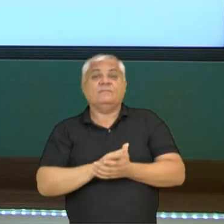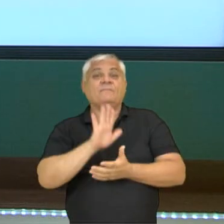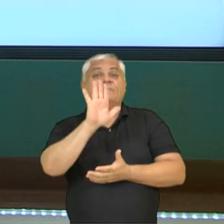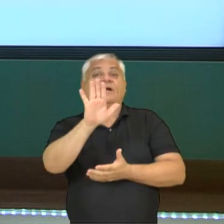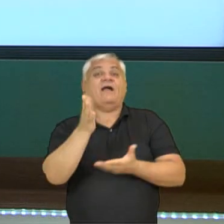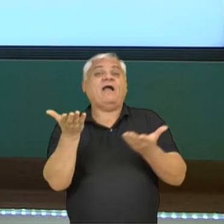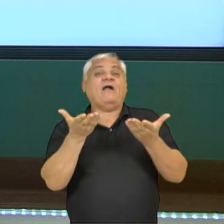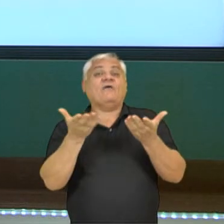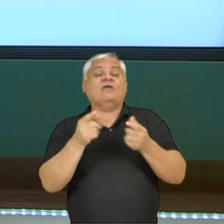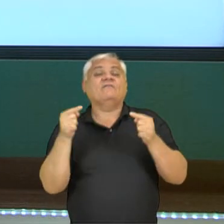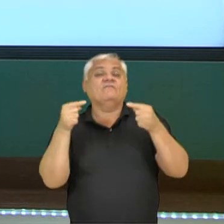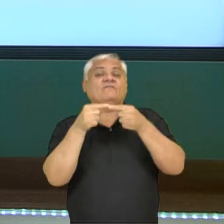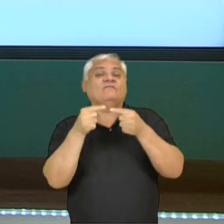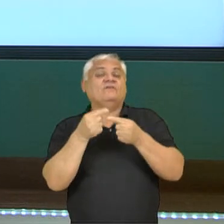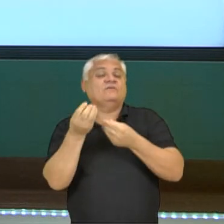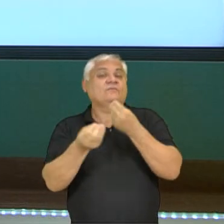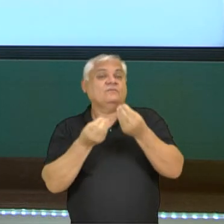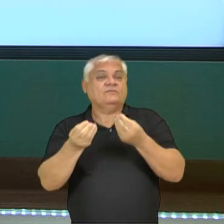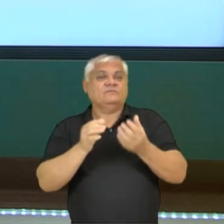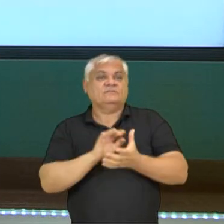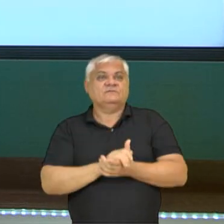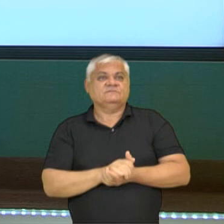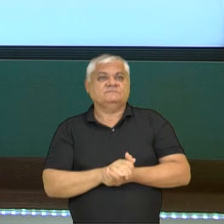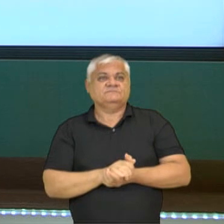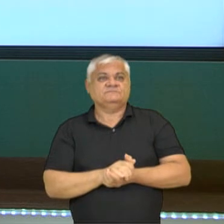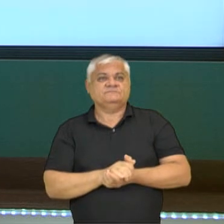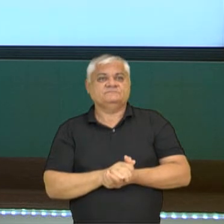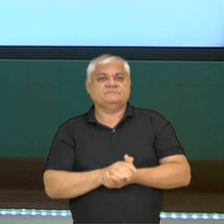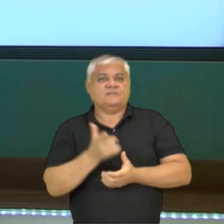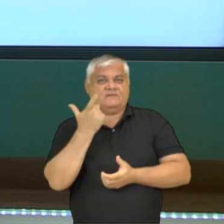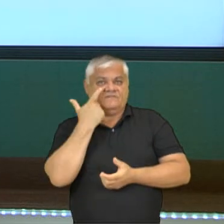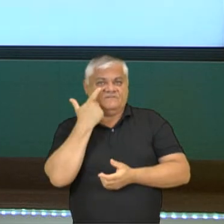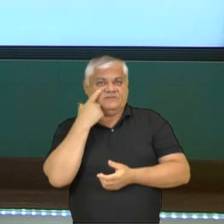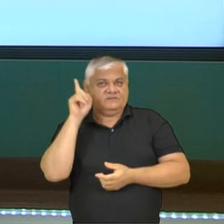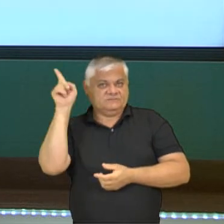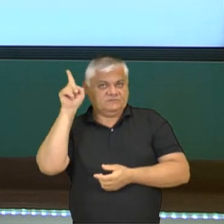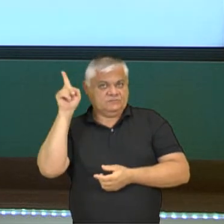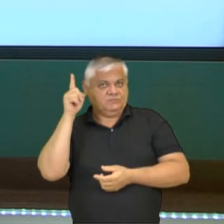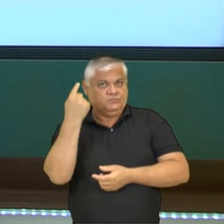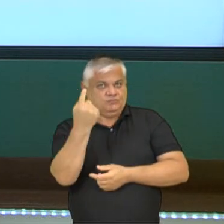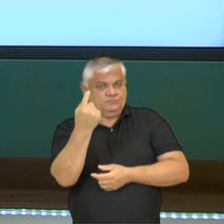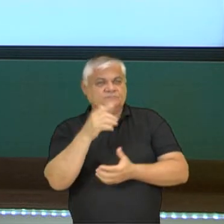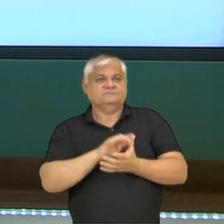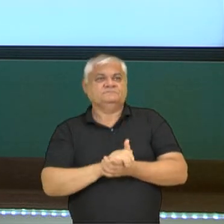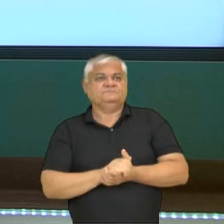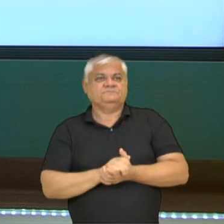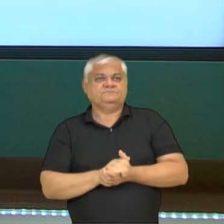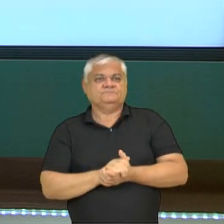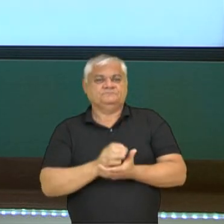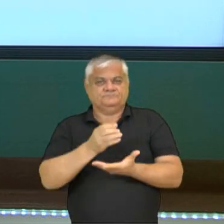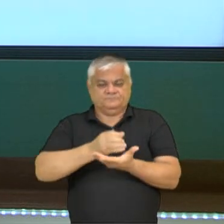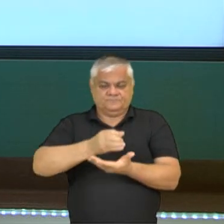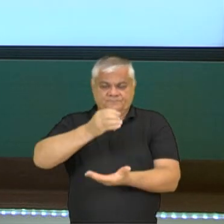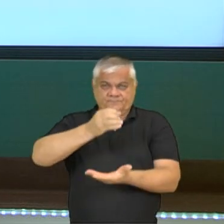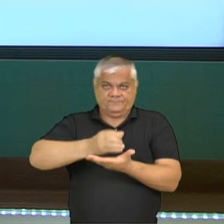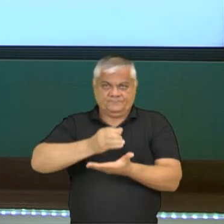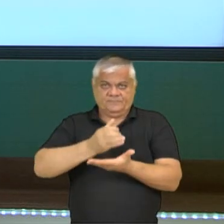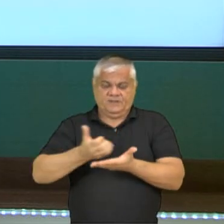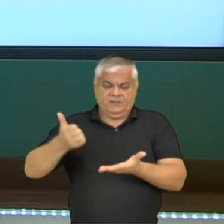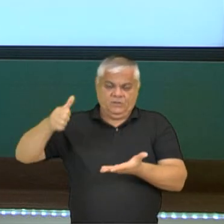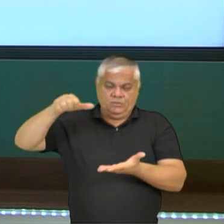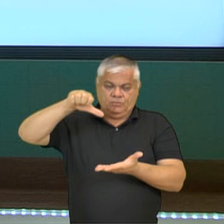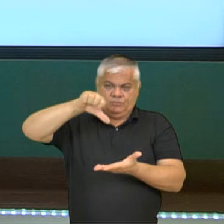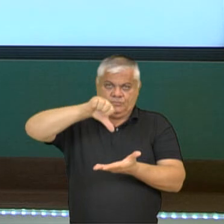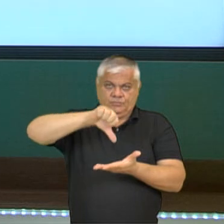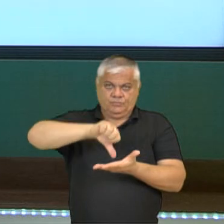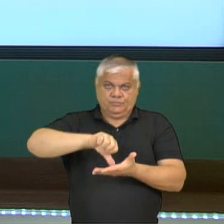agora vamos aplicar esse aprendizado. Vejam praticando 1. Em um copo cabe 1/6